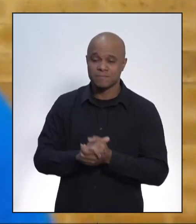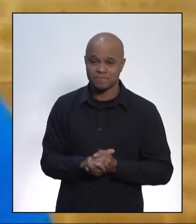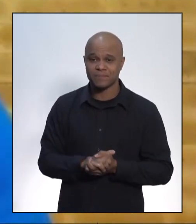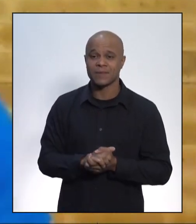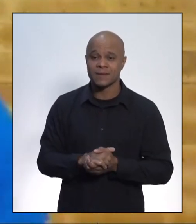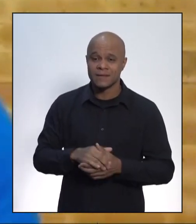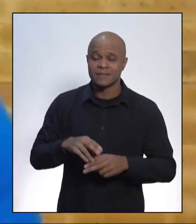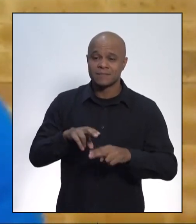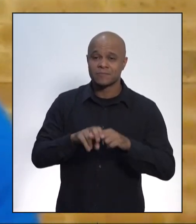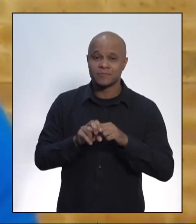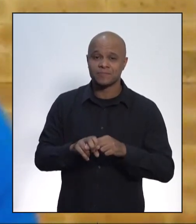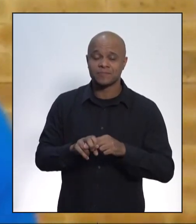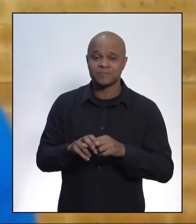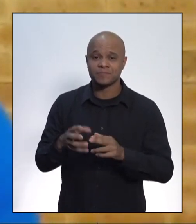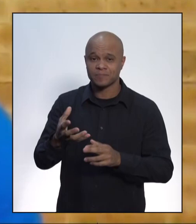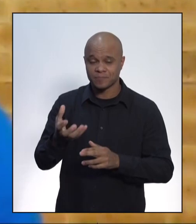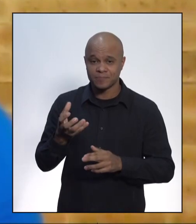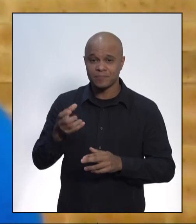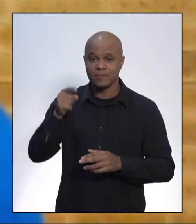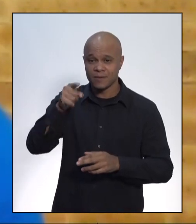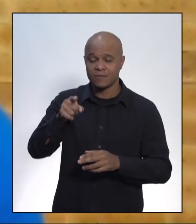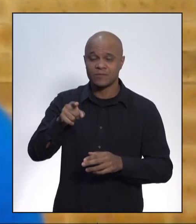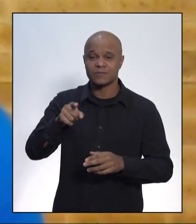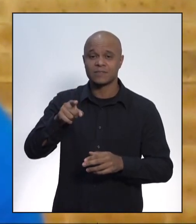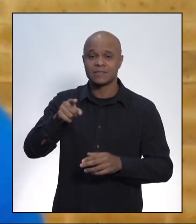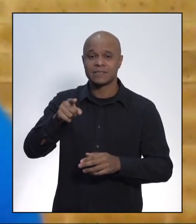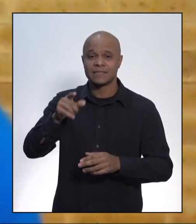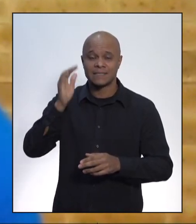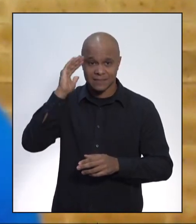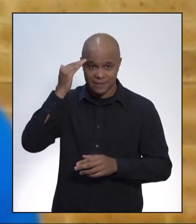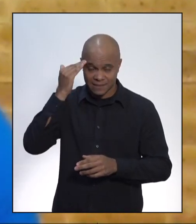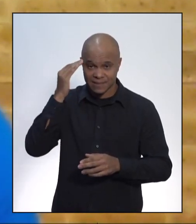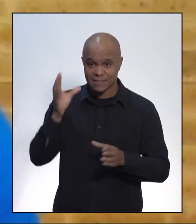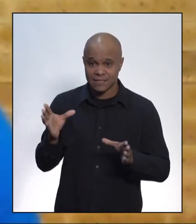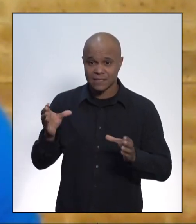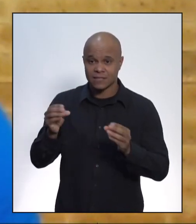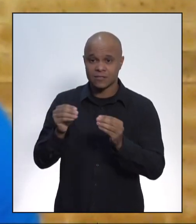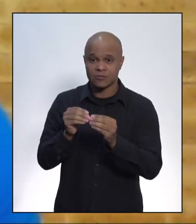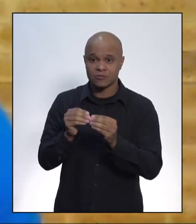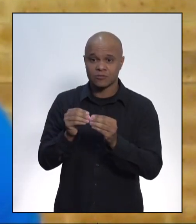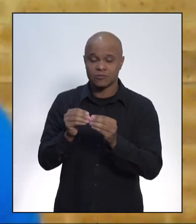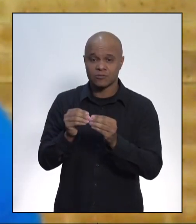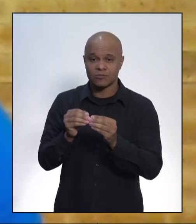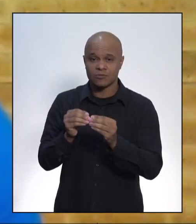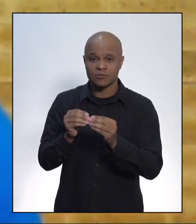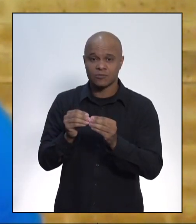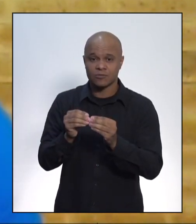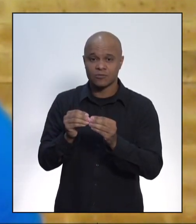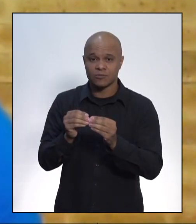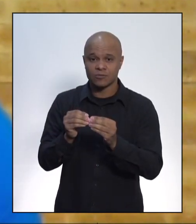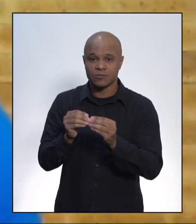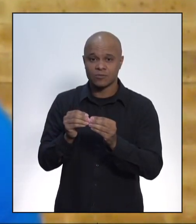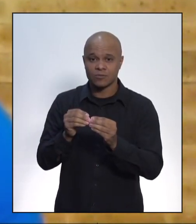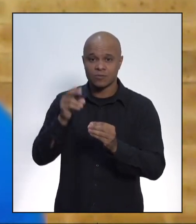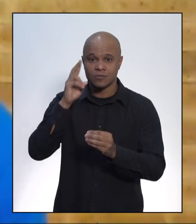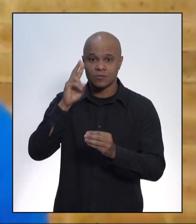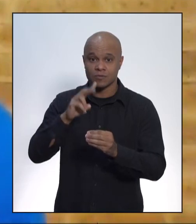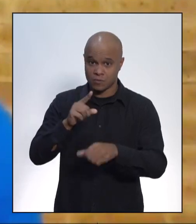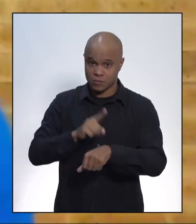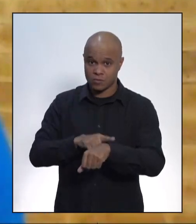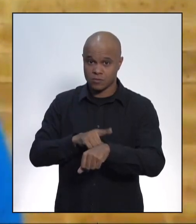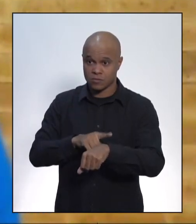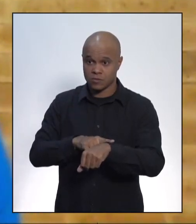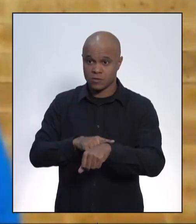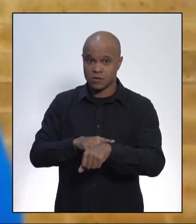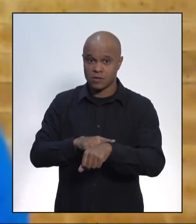Então, para fechar aqui, então, e aí resumir para vocês Só estou olhando aqui que eu estou acompanhando o tempo que o pessoal está me